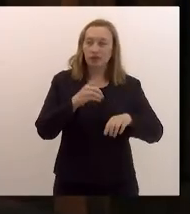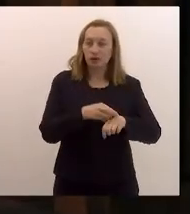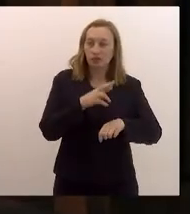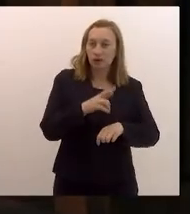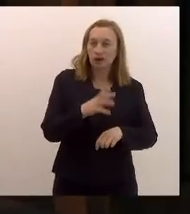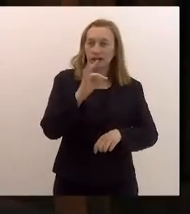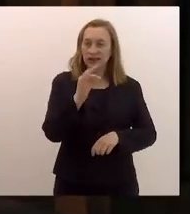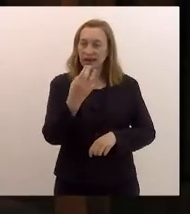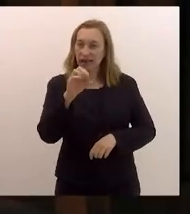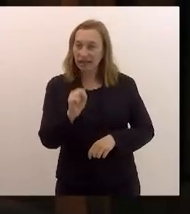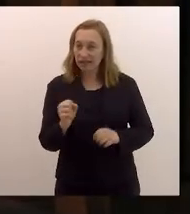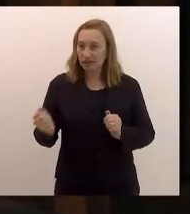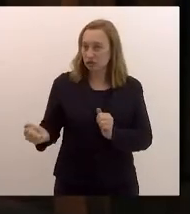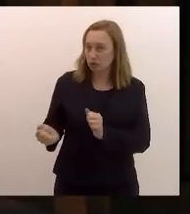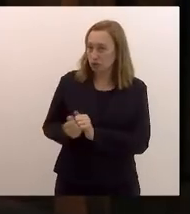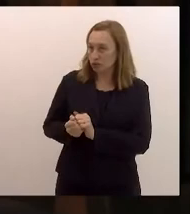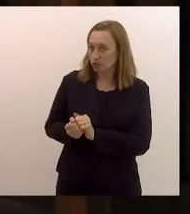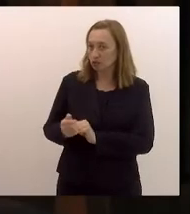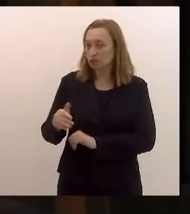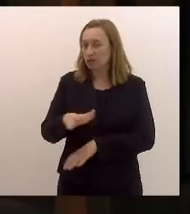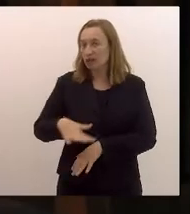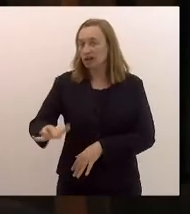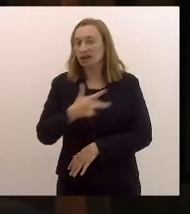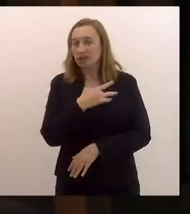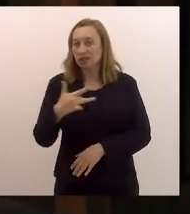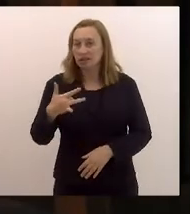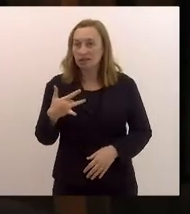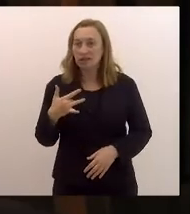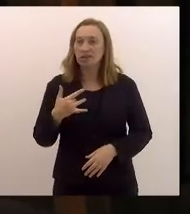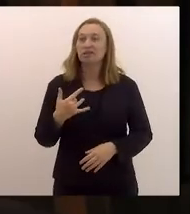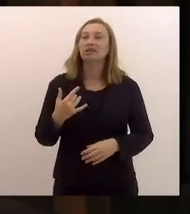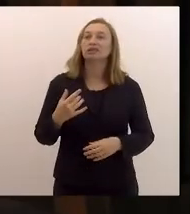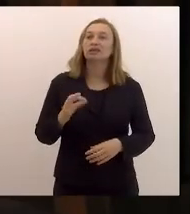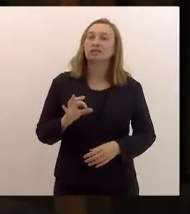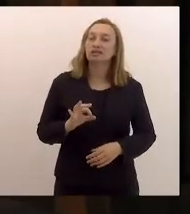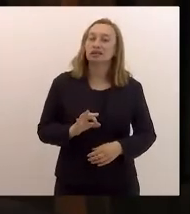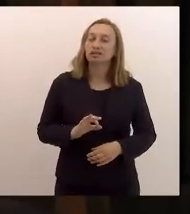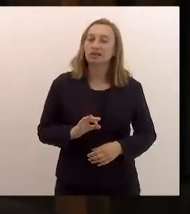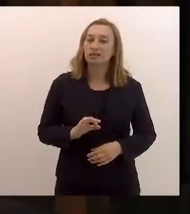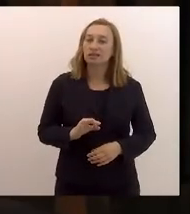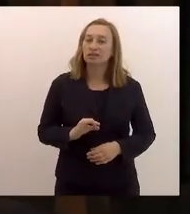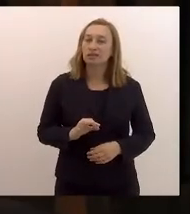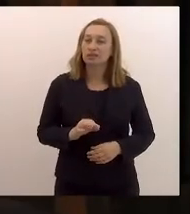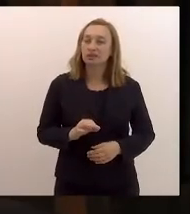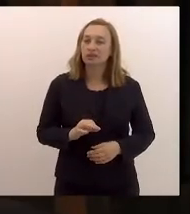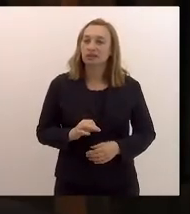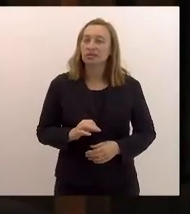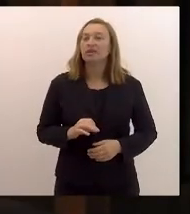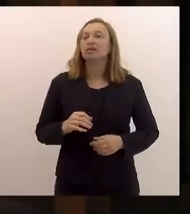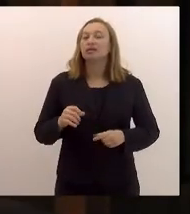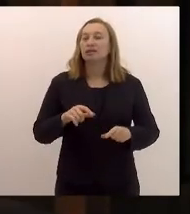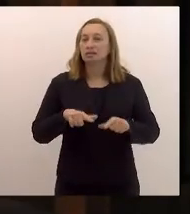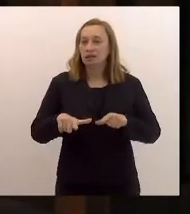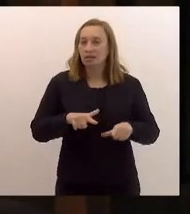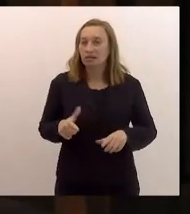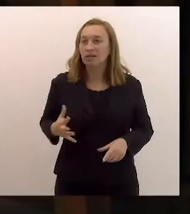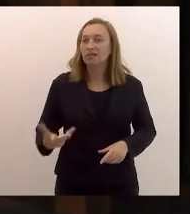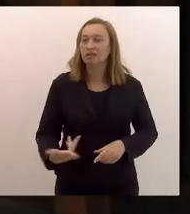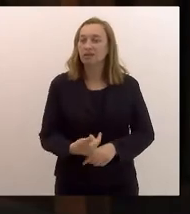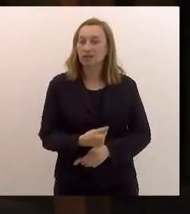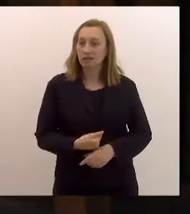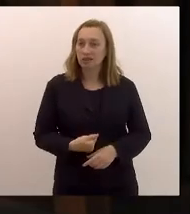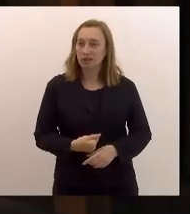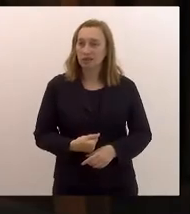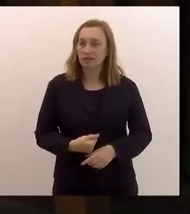guerreiro que caminha comigo ao lado da saúde fazendo garantir a prestação de serviço de I had